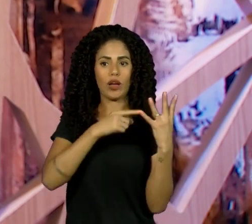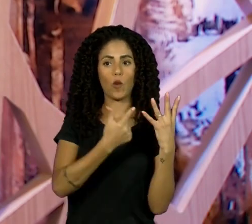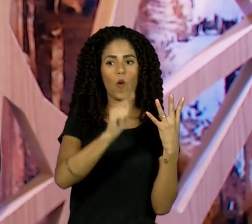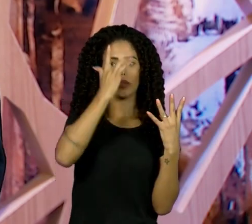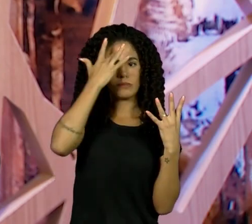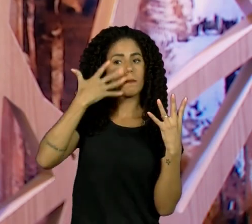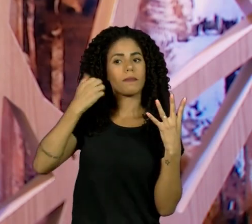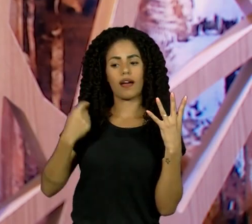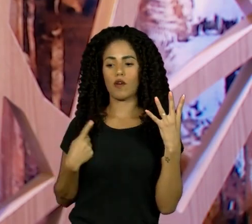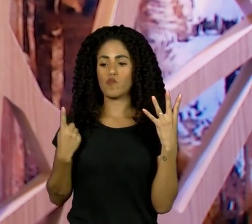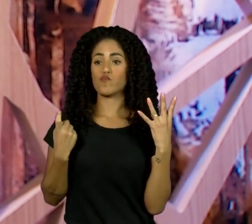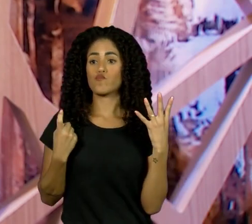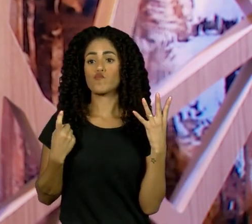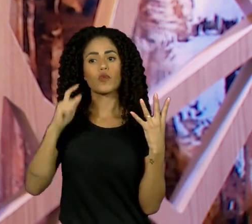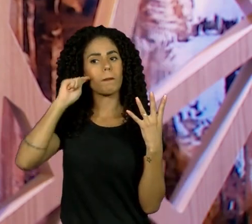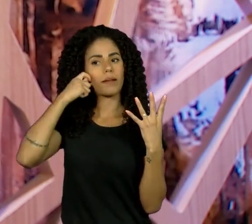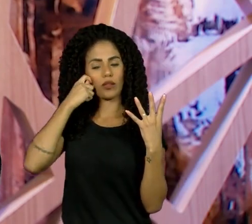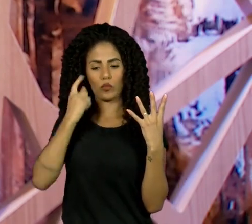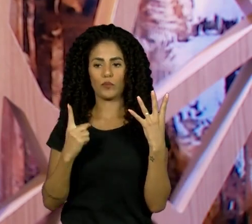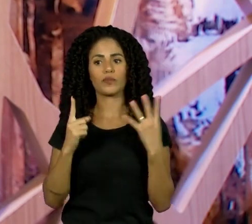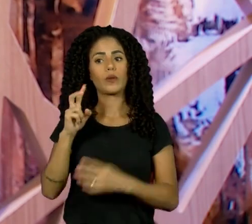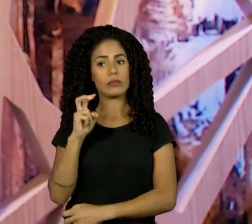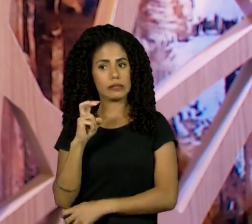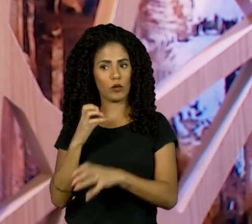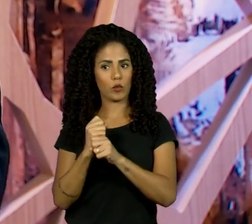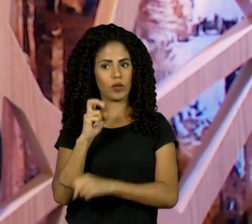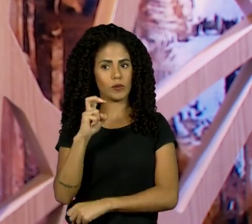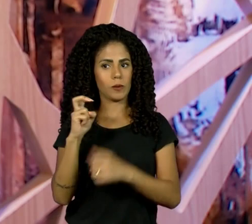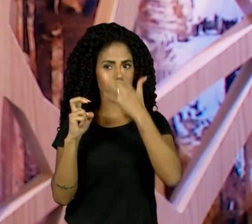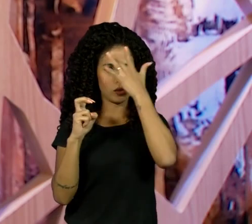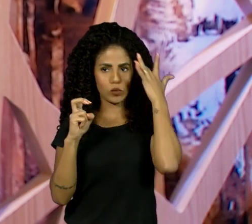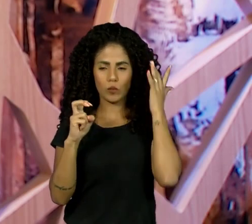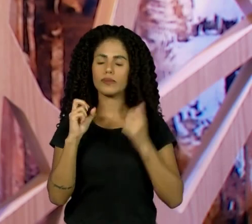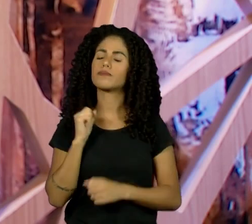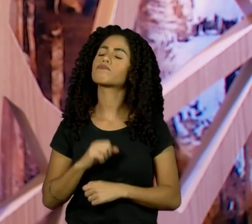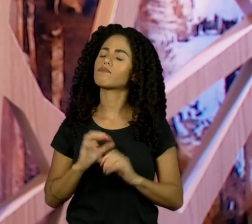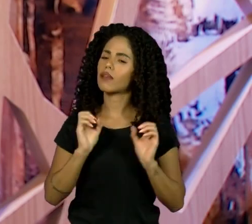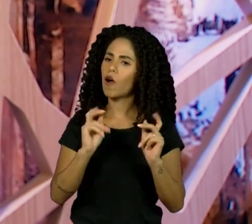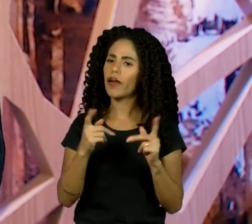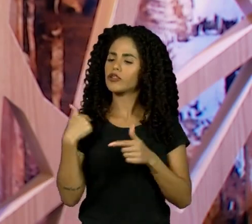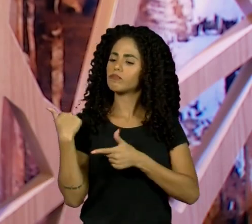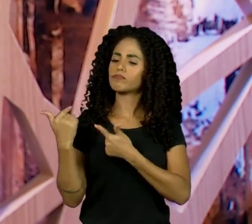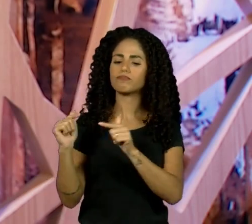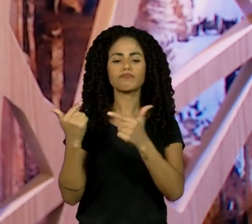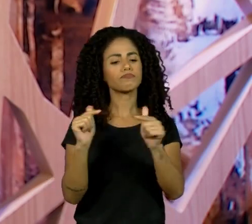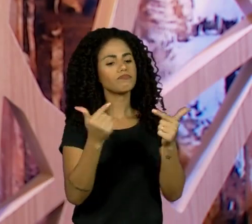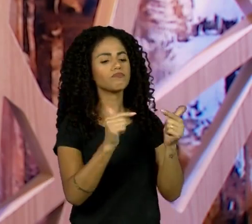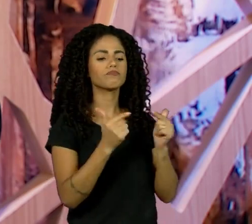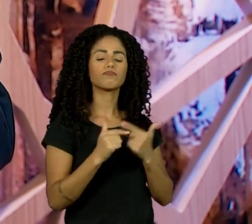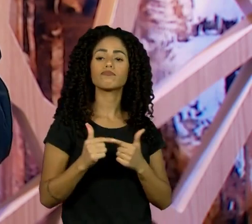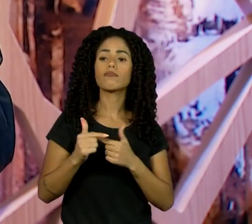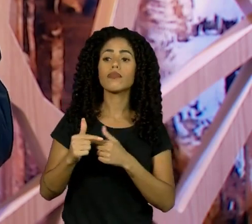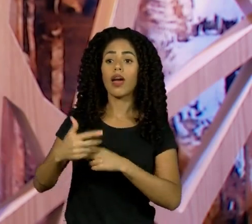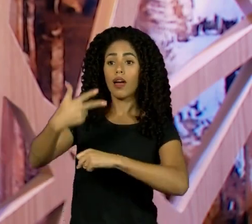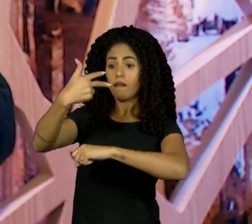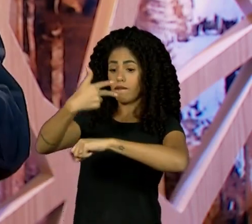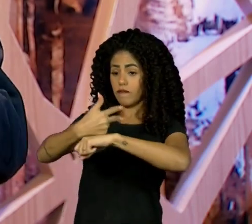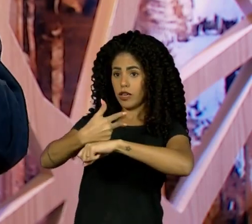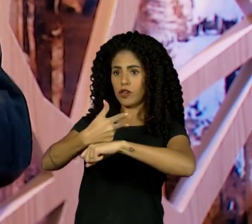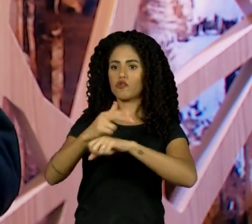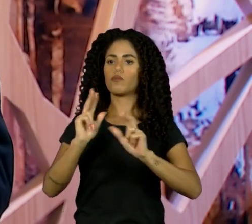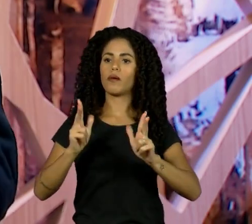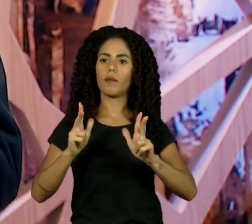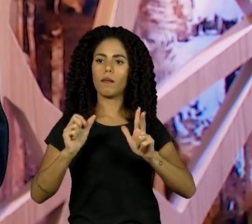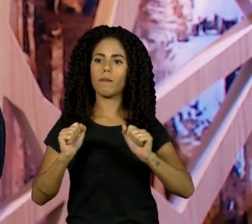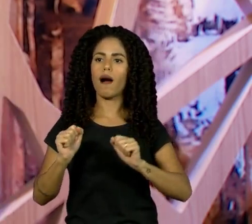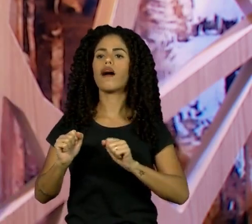criadores, influenciadores, cantores, artistas, assim, enfim, todo mundo tava lá nesse trabalho. E aí a gente gravava um vídeo, que a gente tinha um formato, era um chroma key,